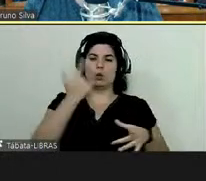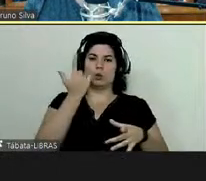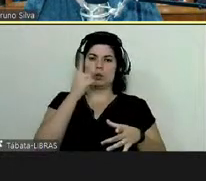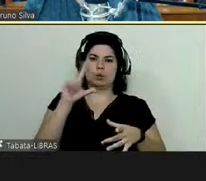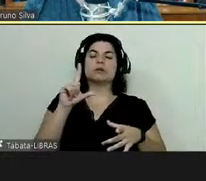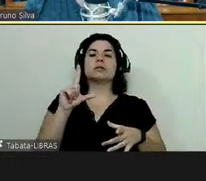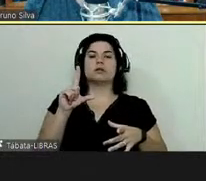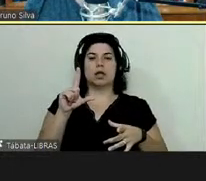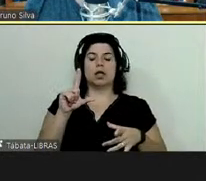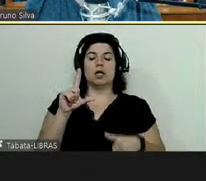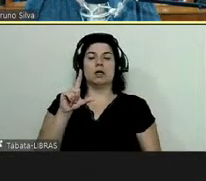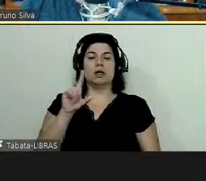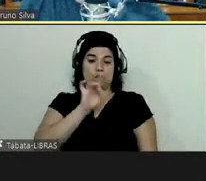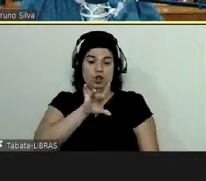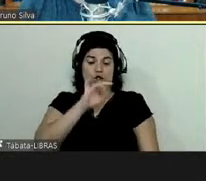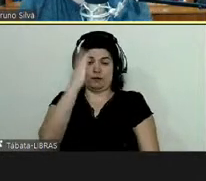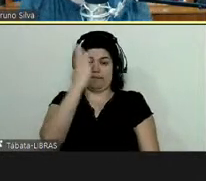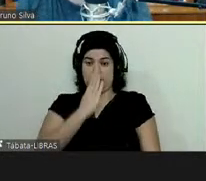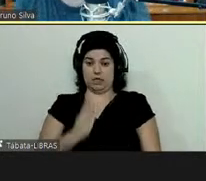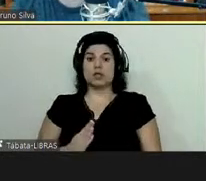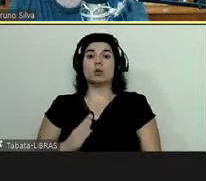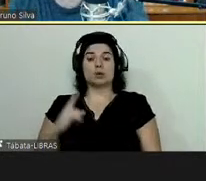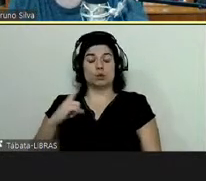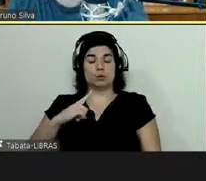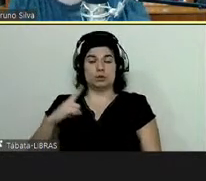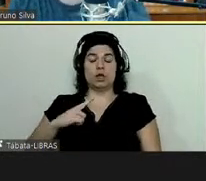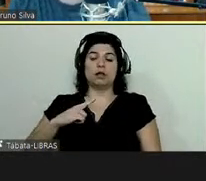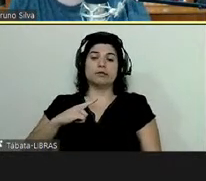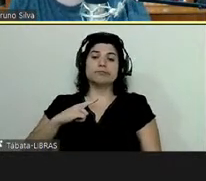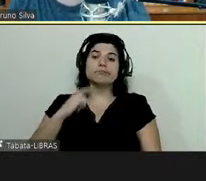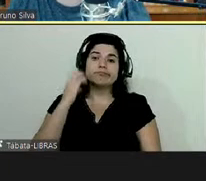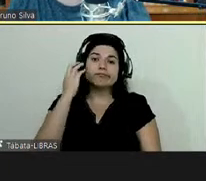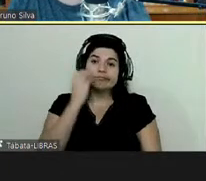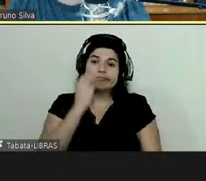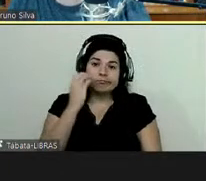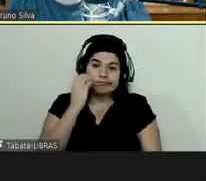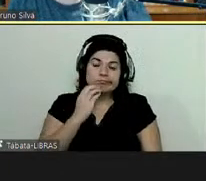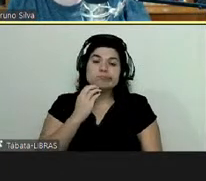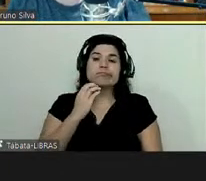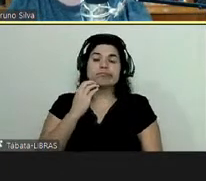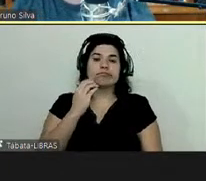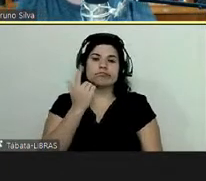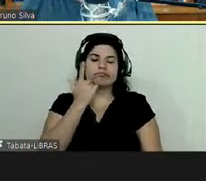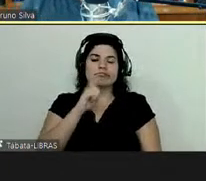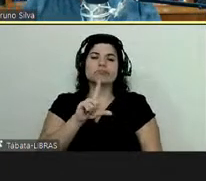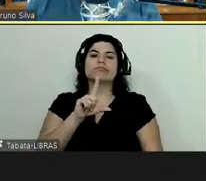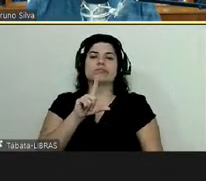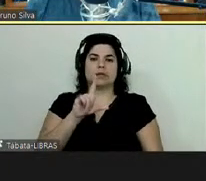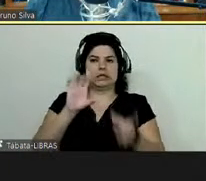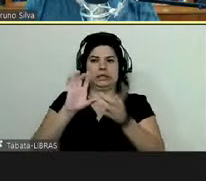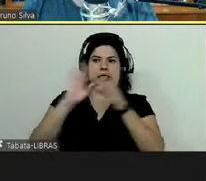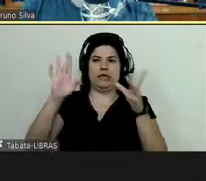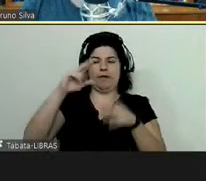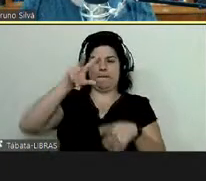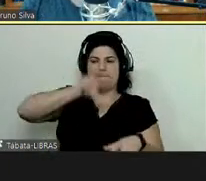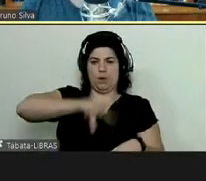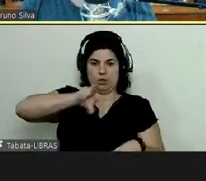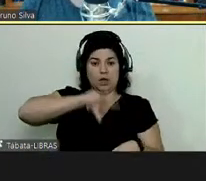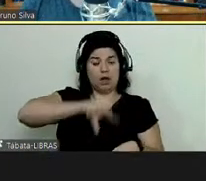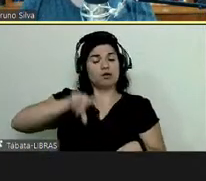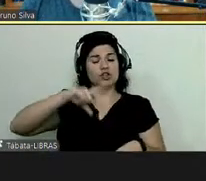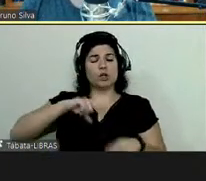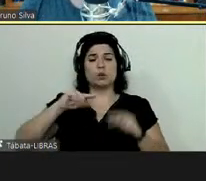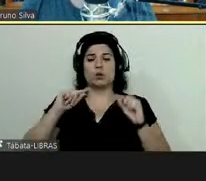médio Independência monarquia no Brasil Ok então o que que nós tínhamos na época do Império Brasileiro dessa monarquia brasileira nós temos um Estrada do